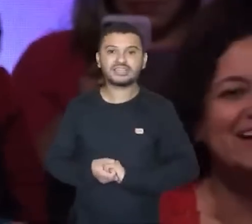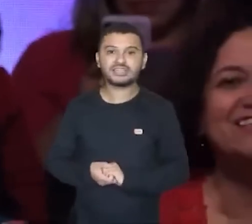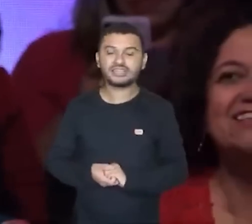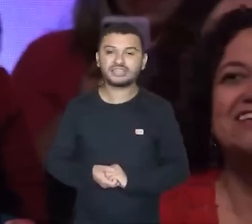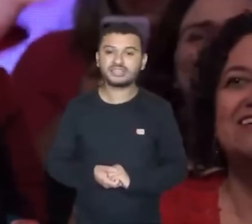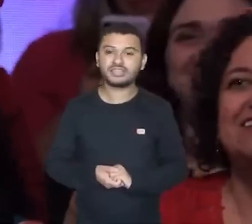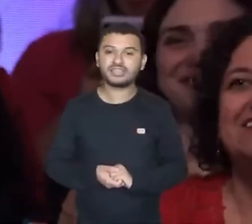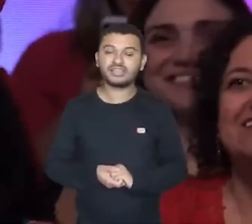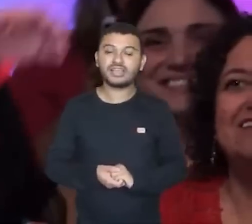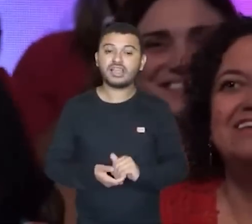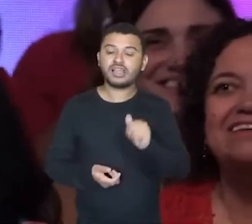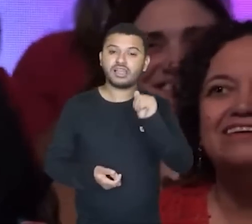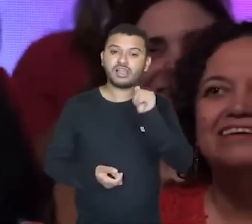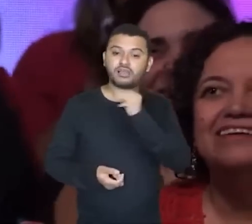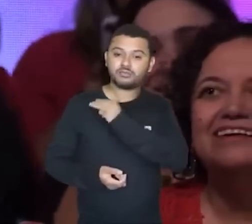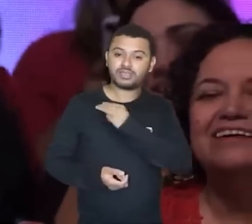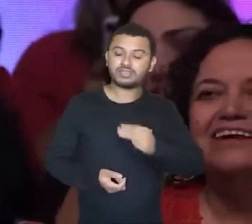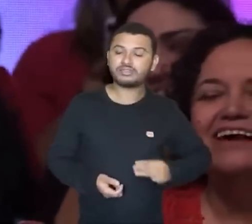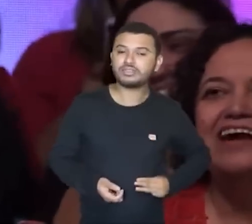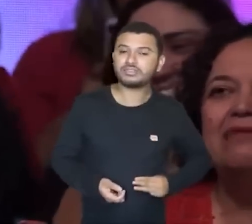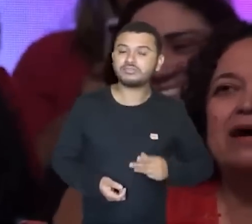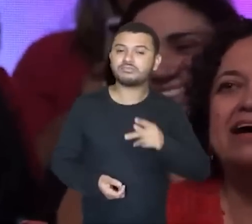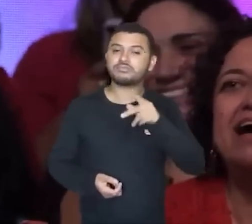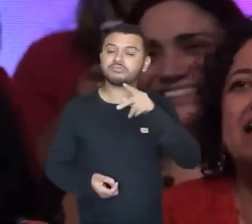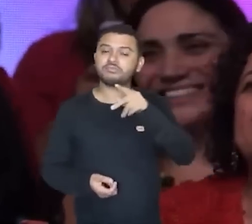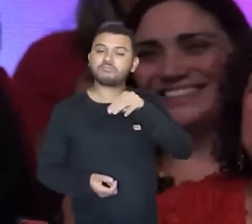Ministro Márcio Macedo,